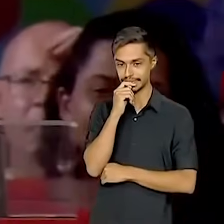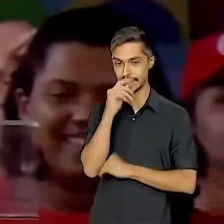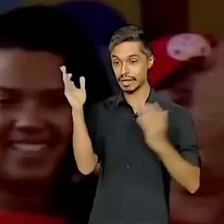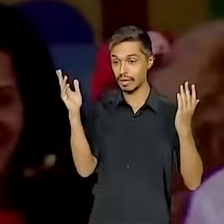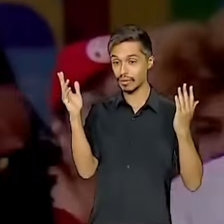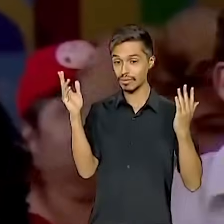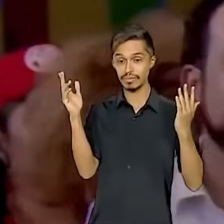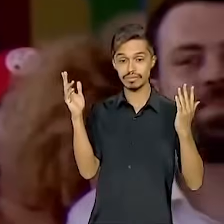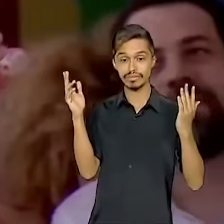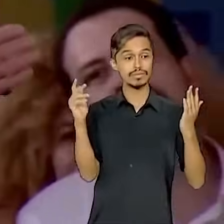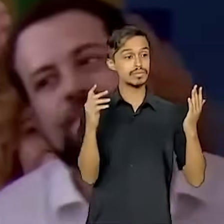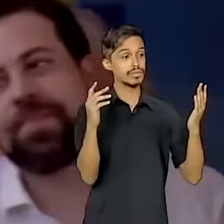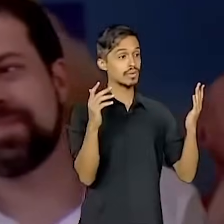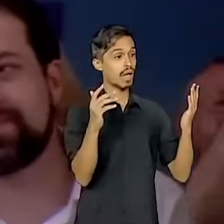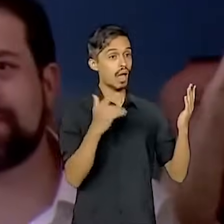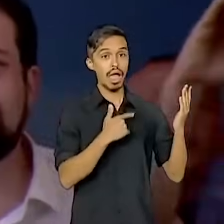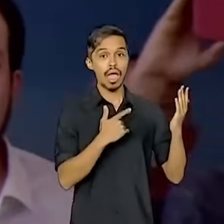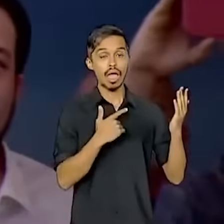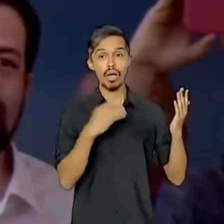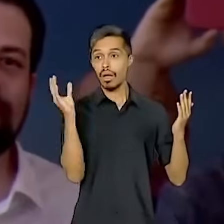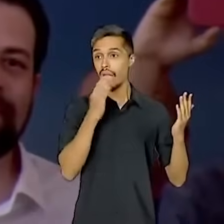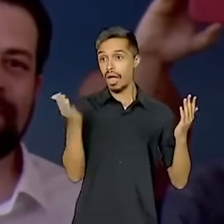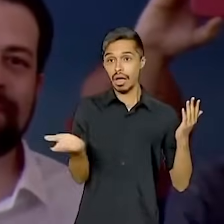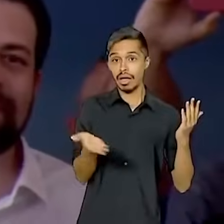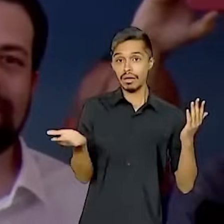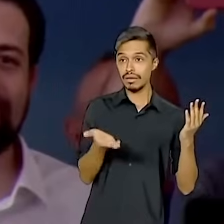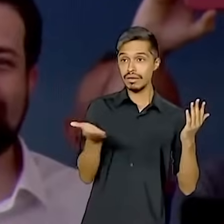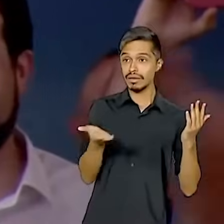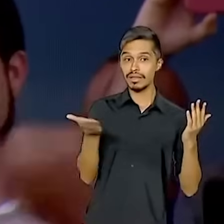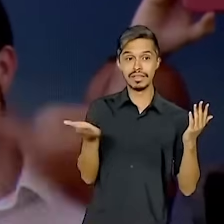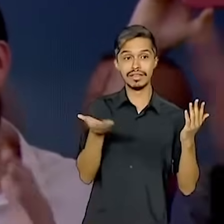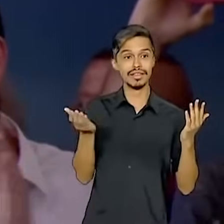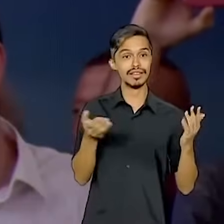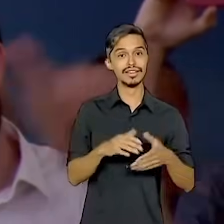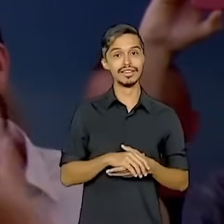Então, eu não tô com pressa hoje.